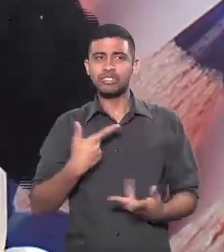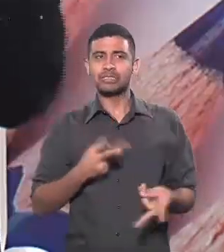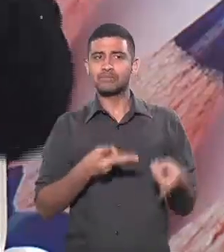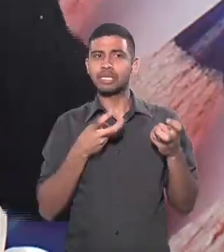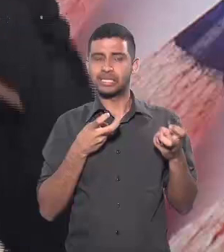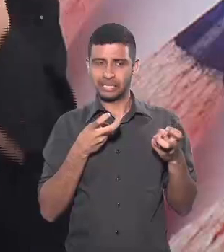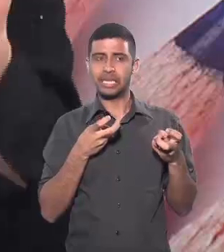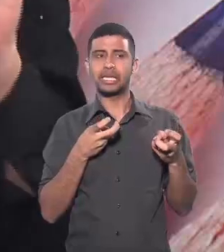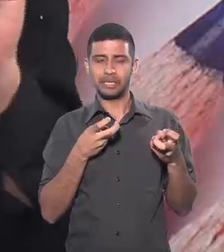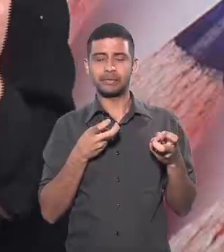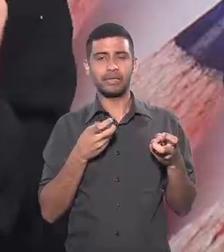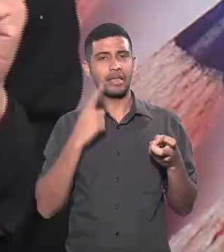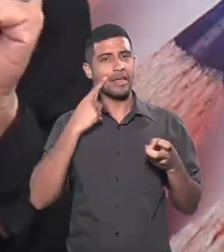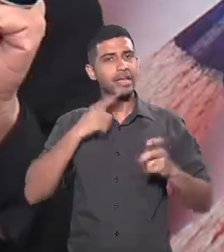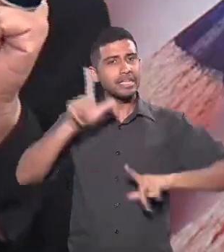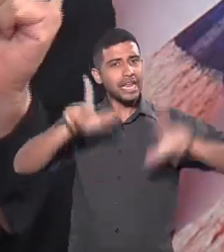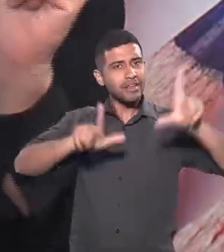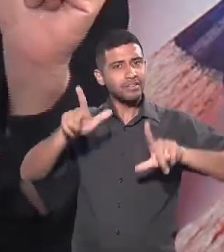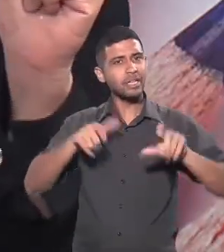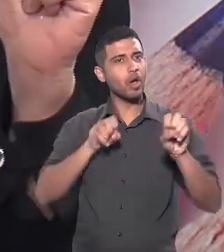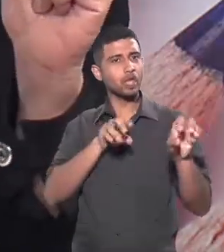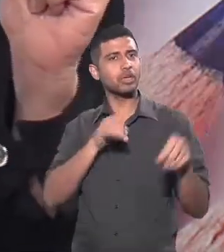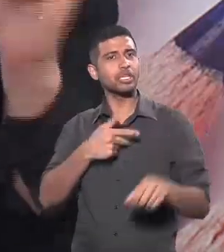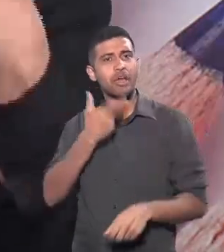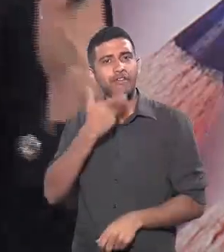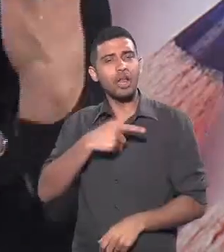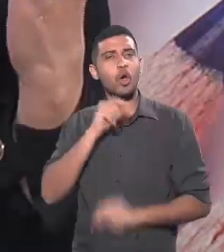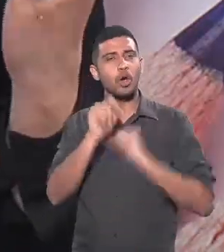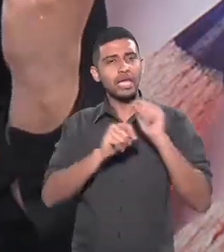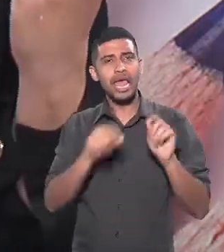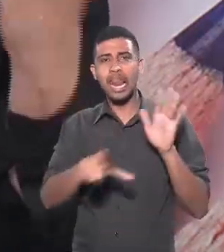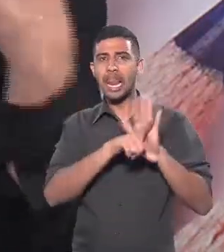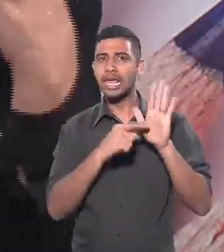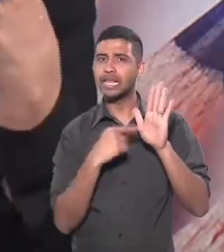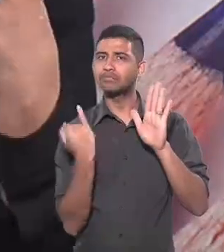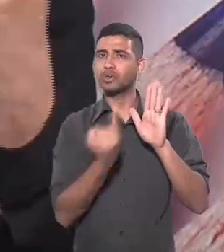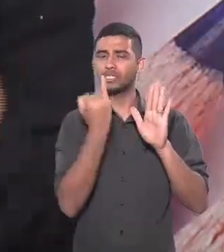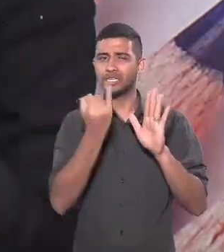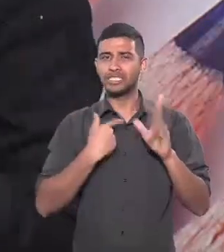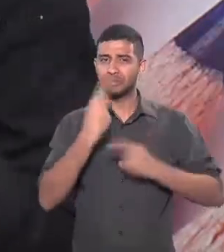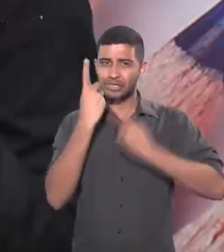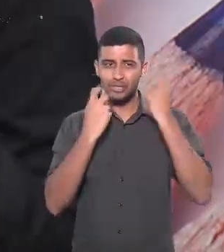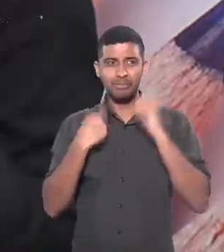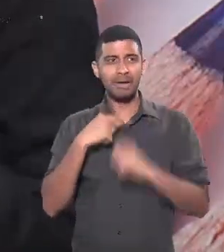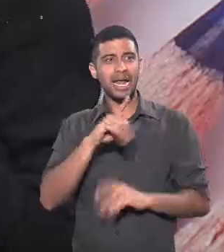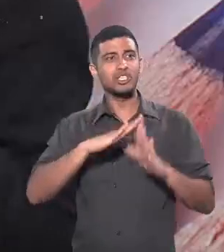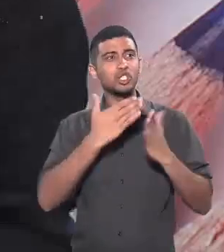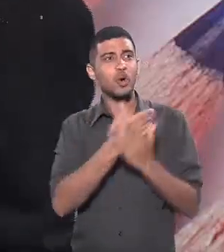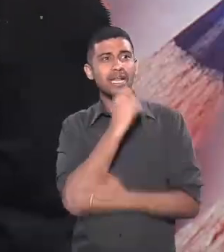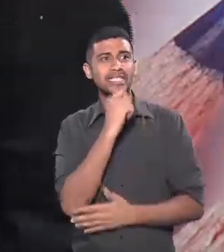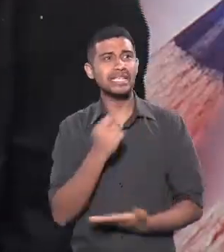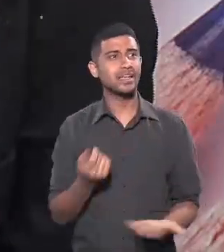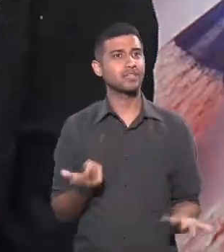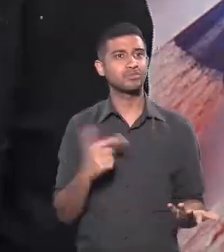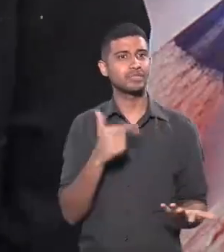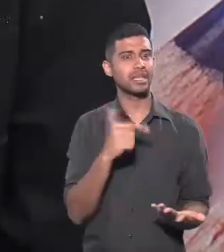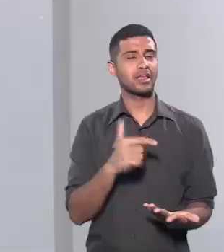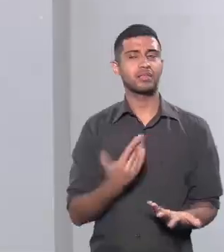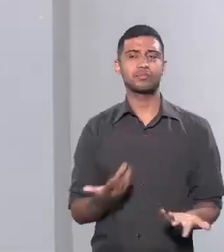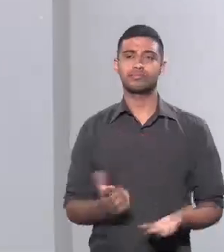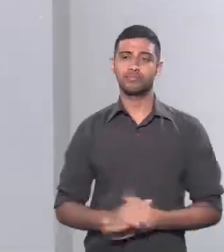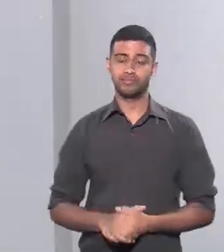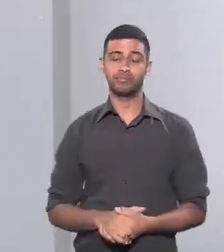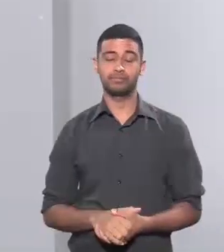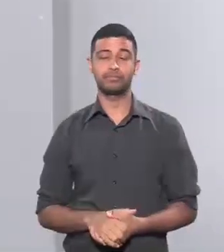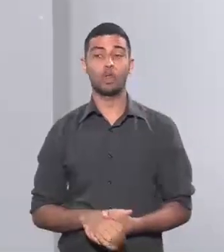você viu o programa na TV Alerj, Educação, todo mundo falando da importância, ficou preocupado, viu que na escola não tem, o que faz? Na verdade,